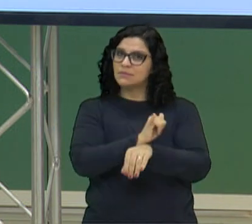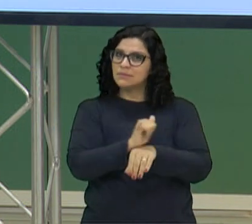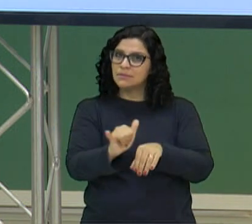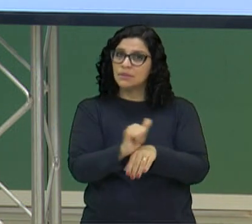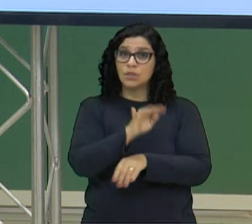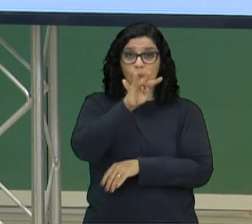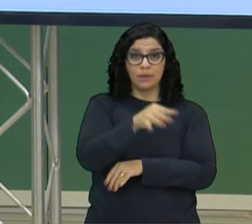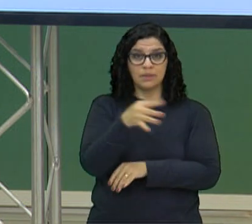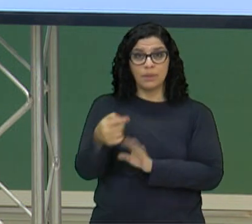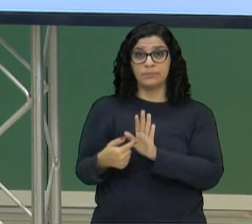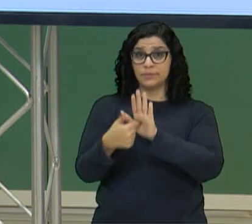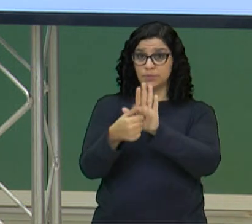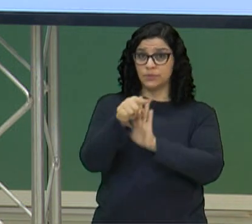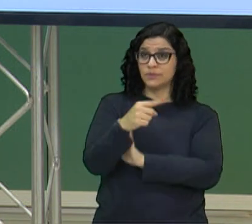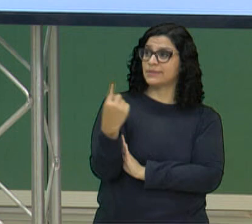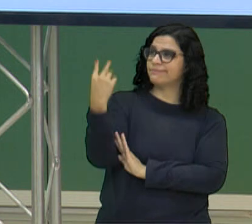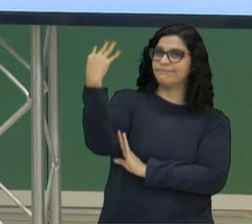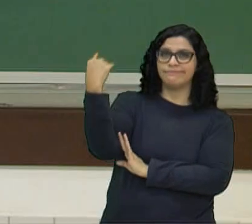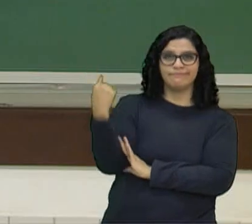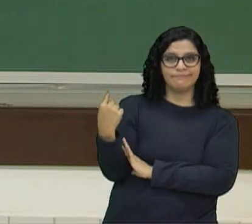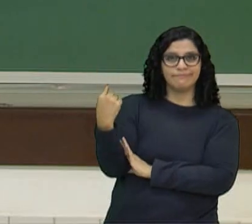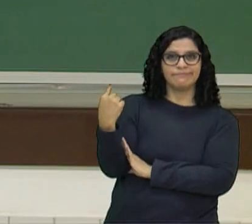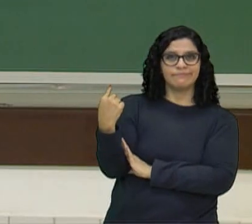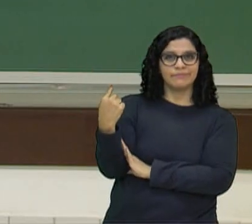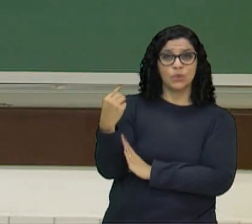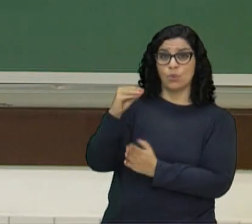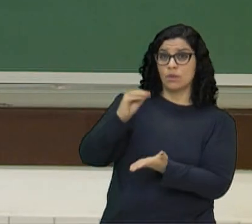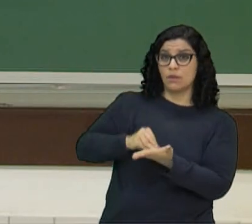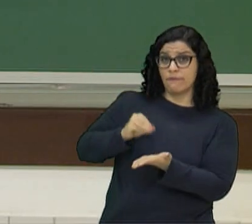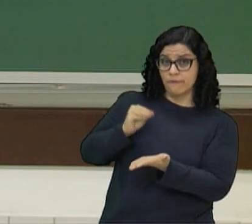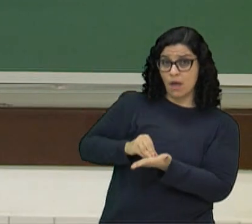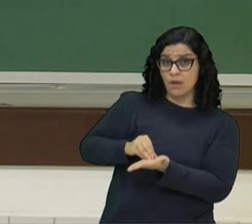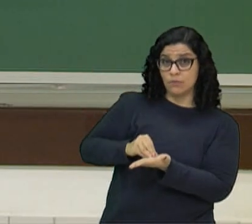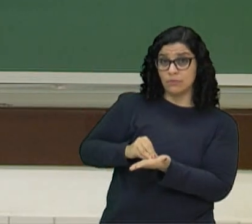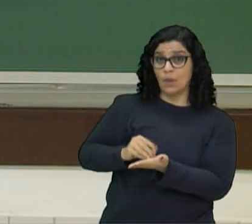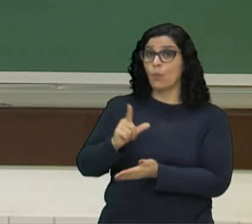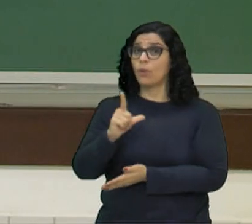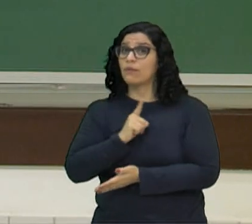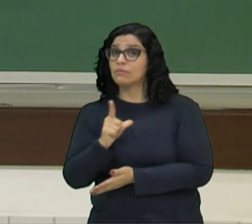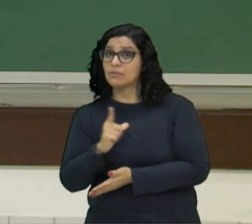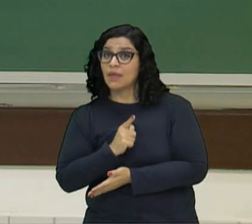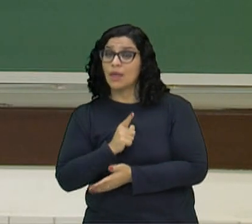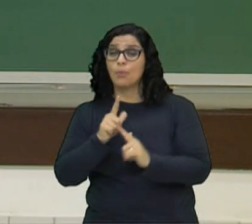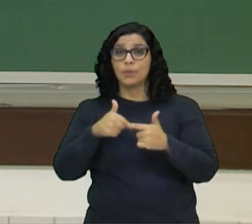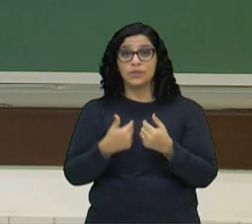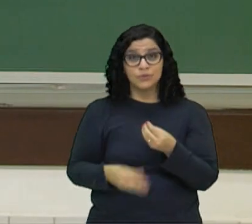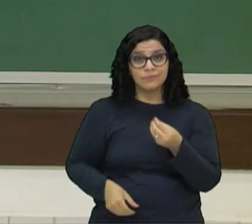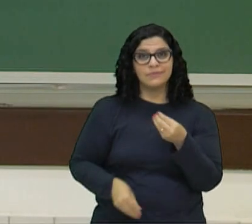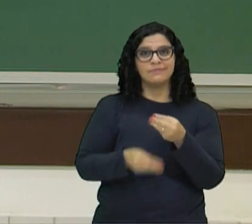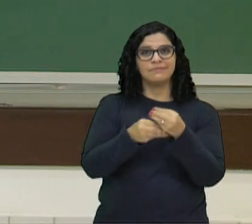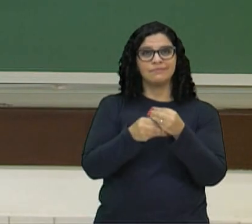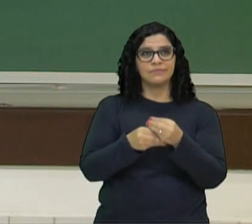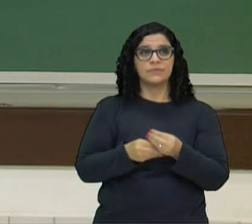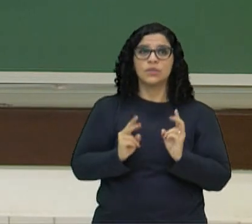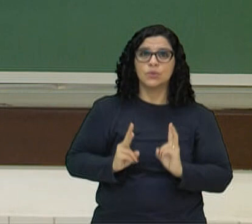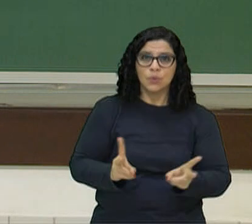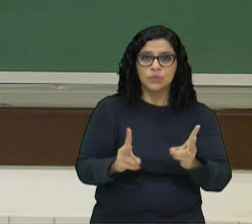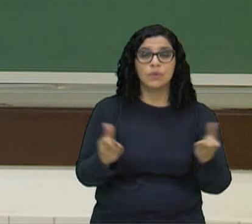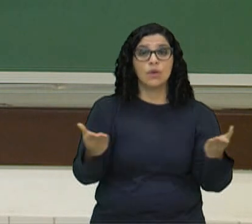essa tabela para mostrar para vocês nesse formato. O que está ausente, o que está presente. Reforçar a minha fala. Seguindo em